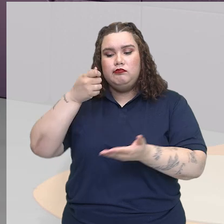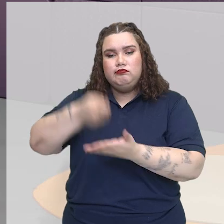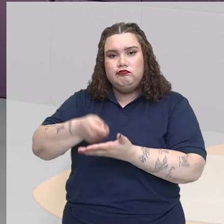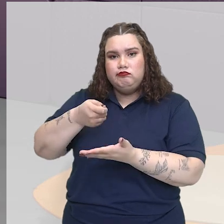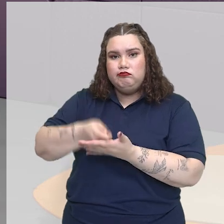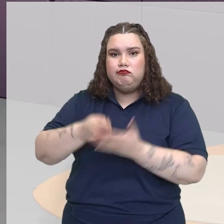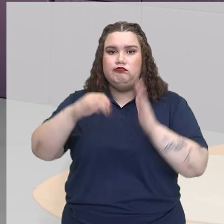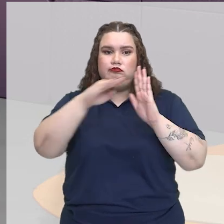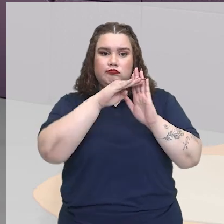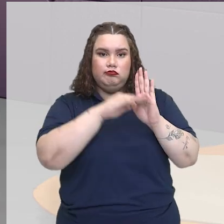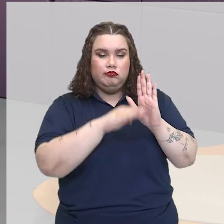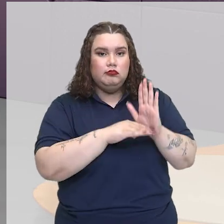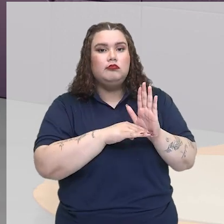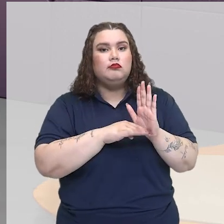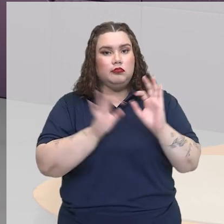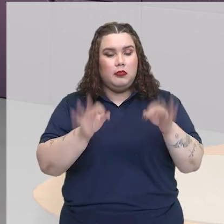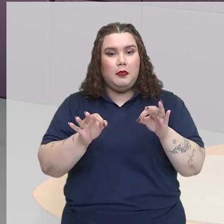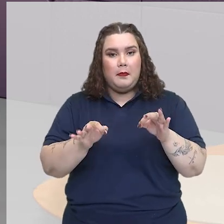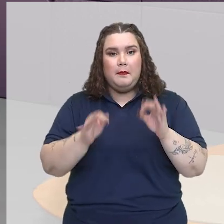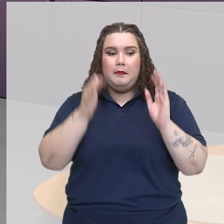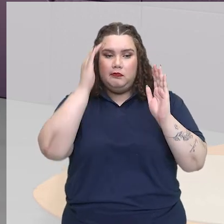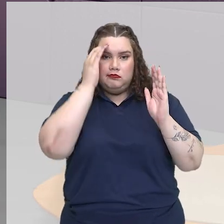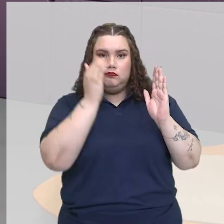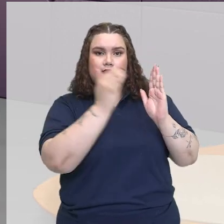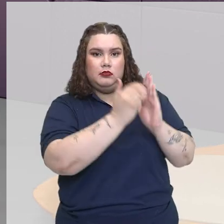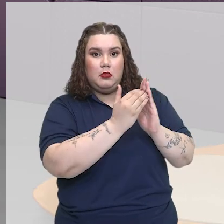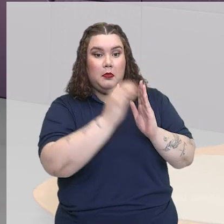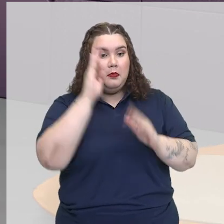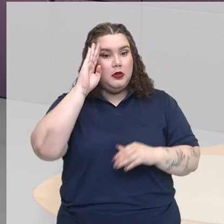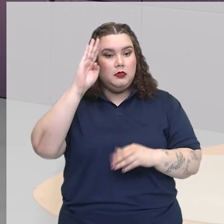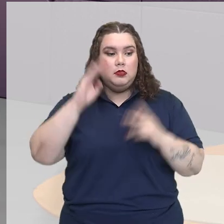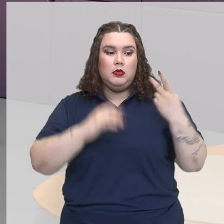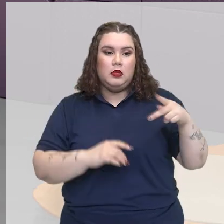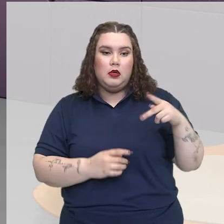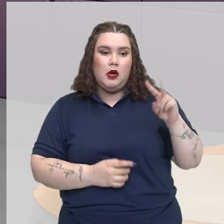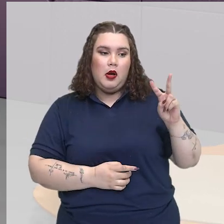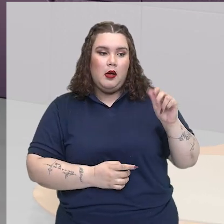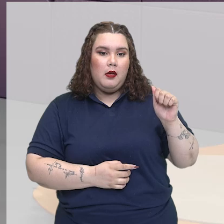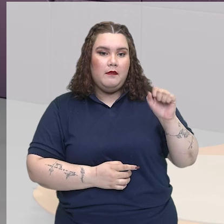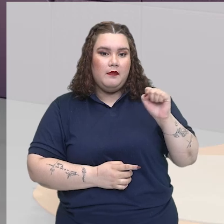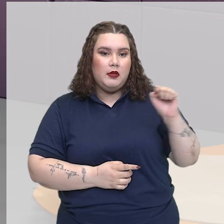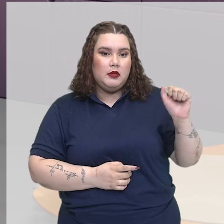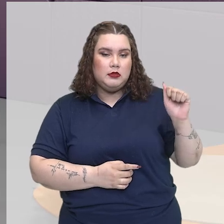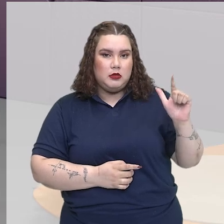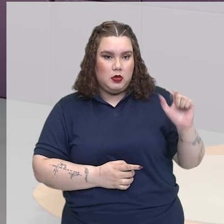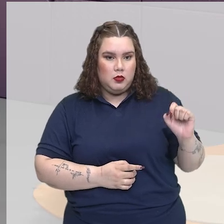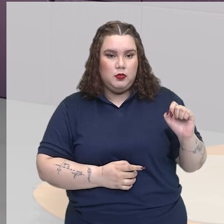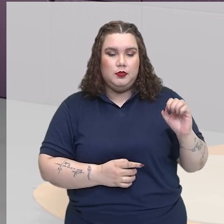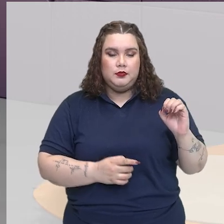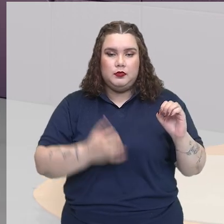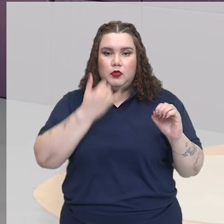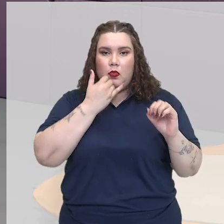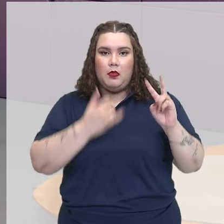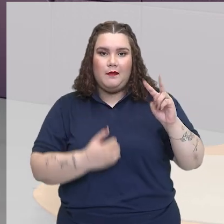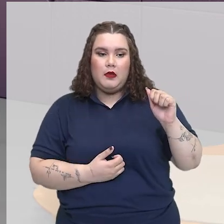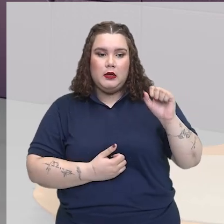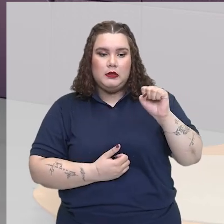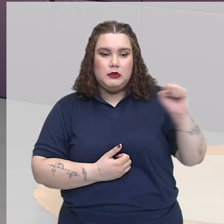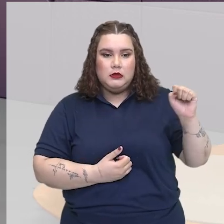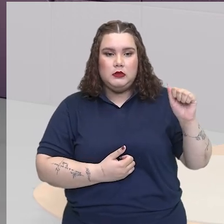por parte, principalmente, né, do vassalo. Olha só, o vassalo ele tinha as